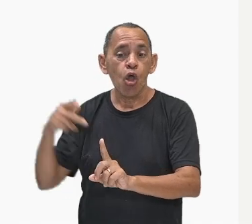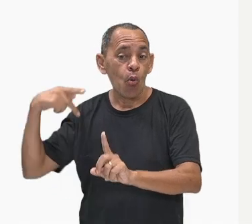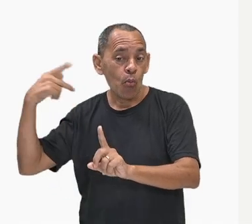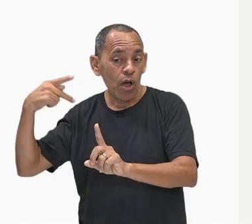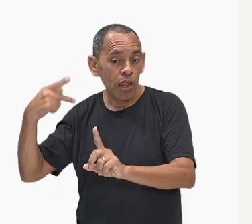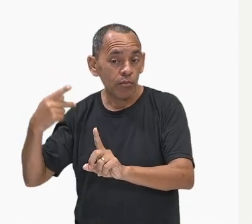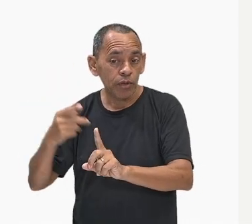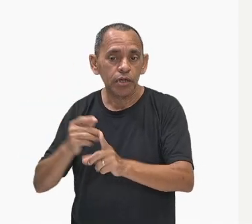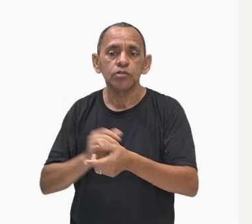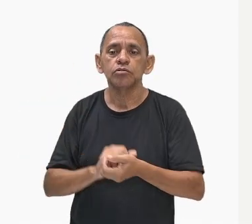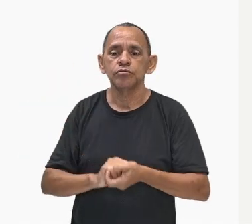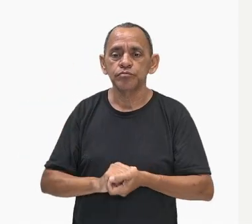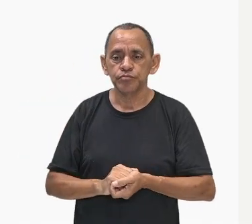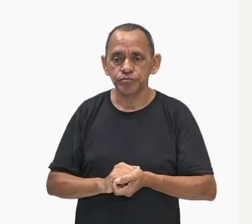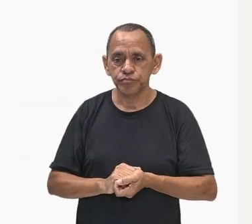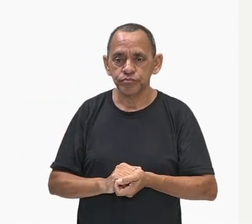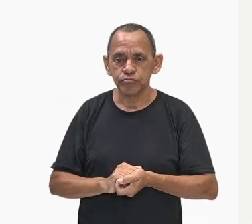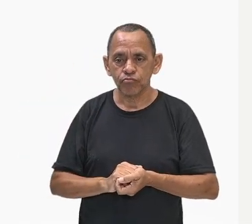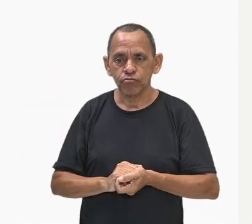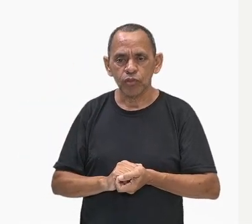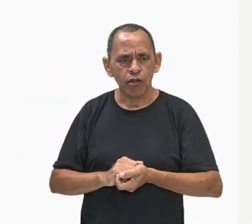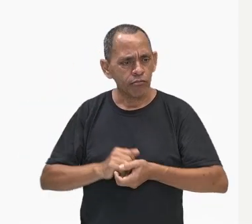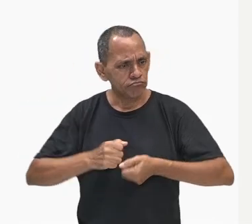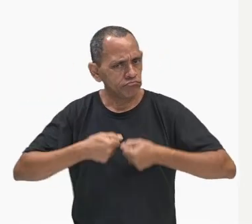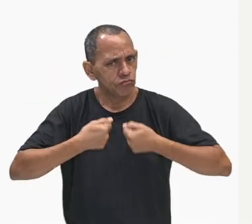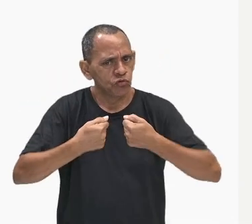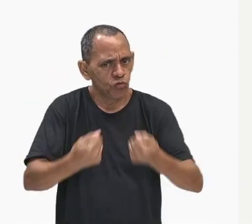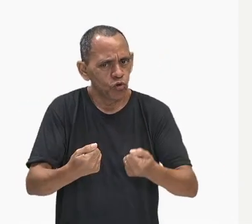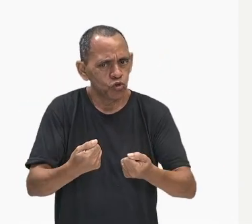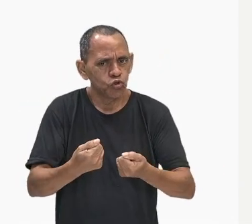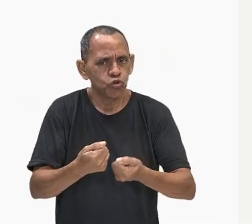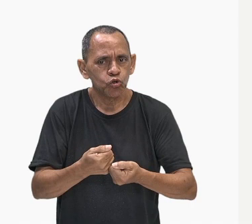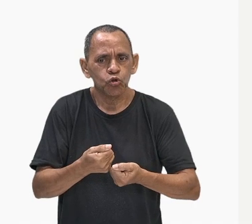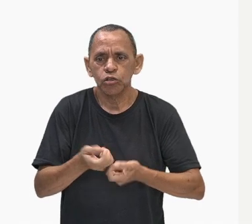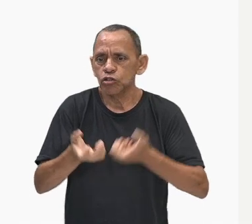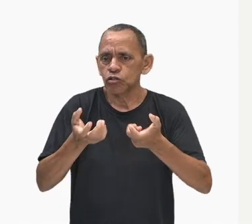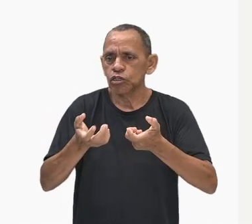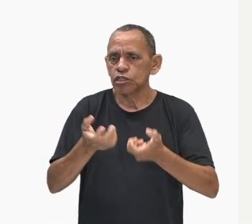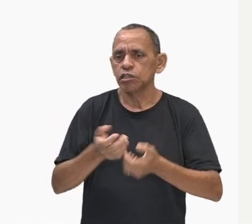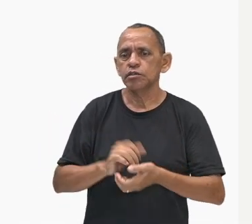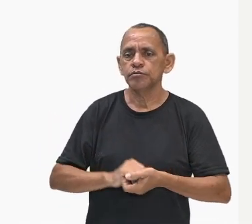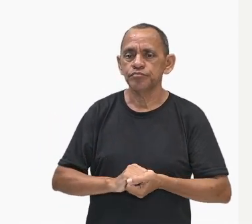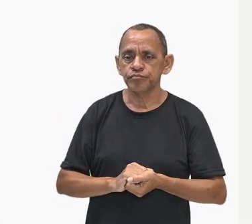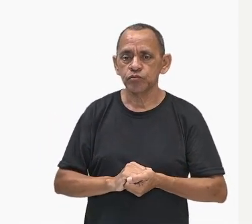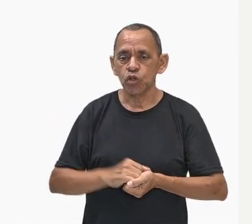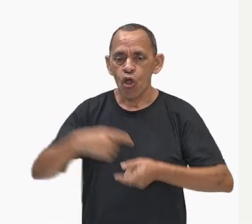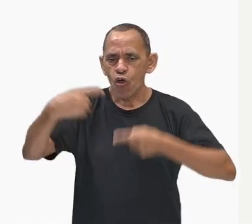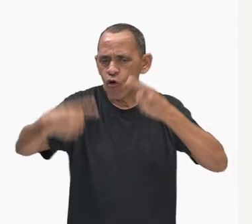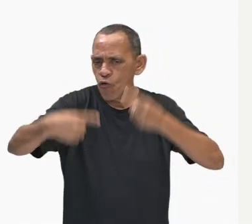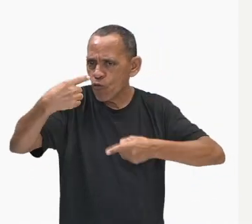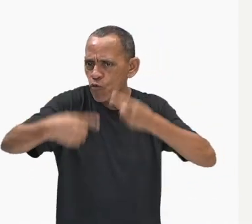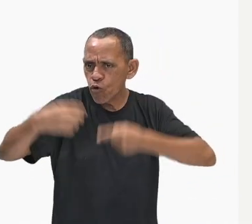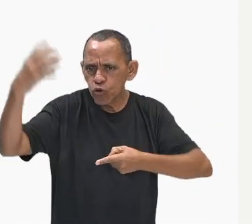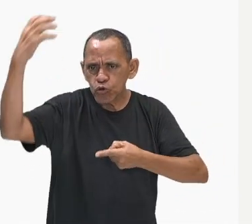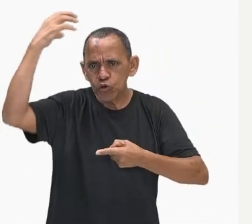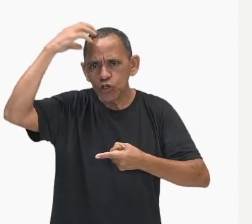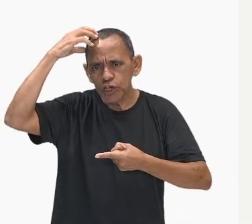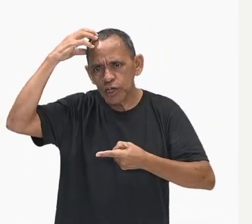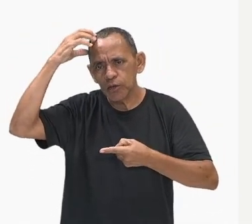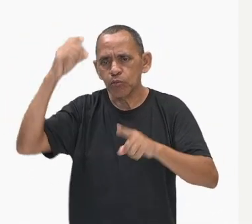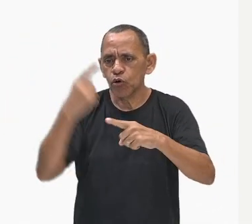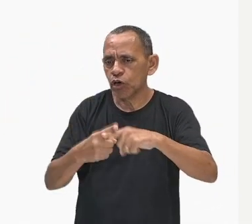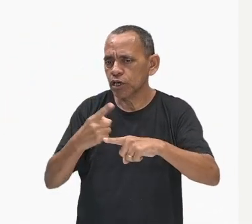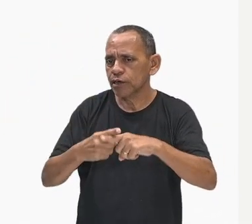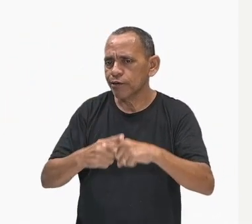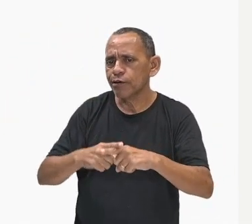II, mas a aproximação com o rei da França fez com que não houvesse confronto com a coroa, pois Jaime II poderia